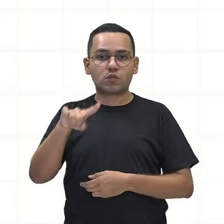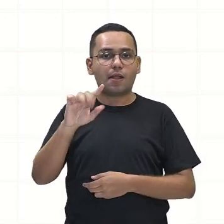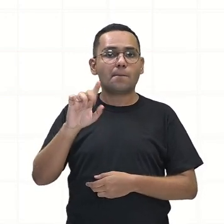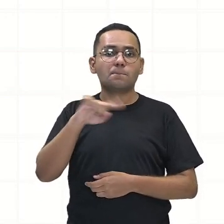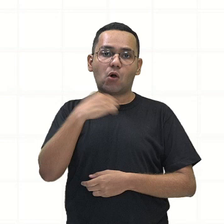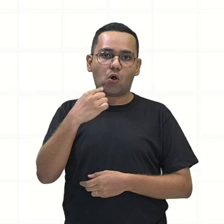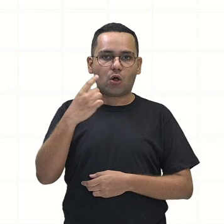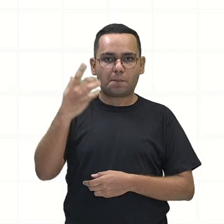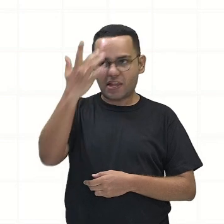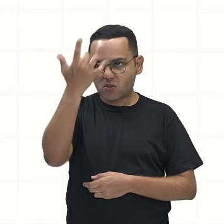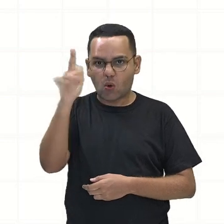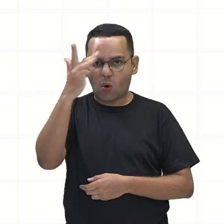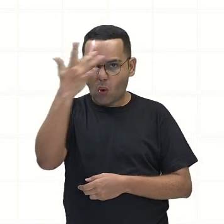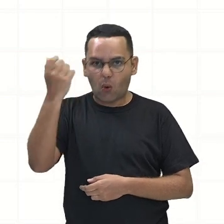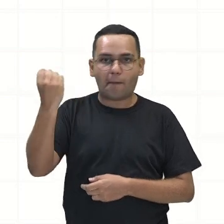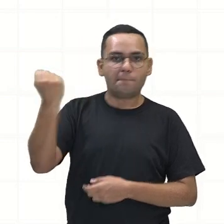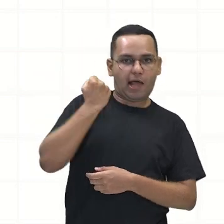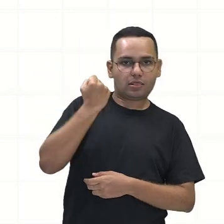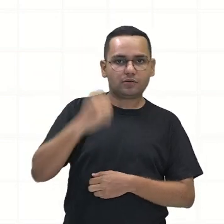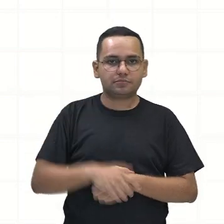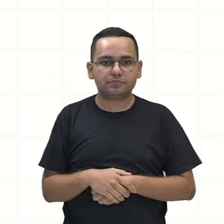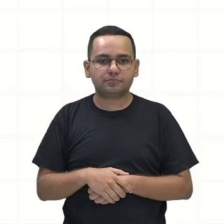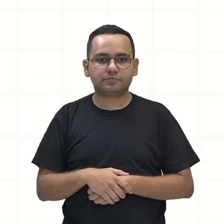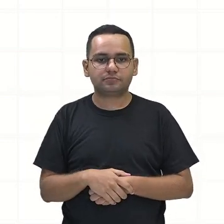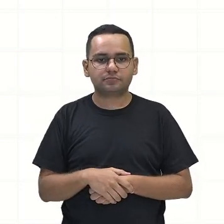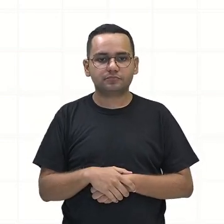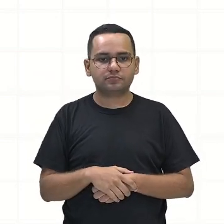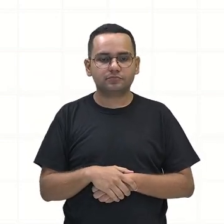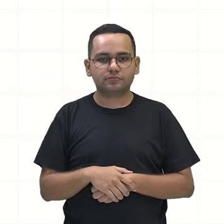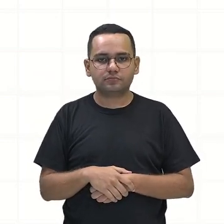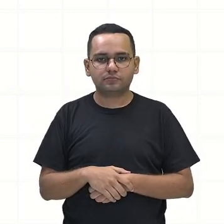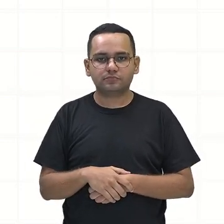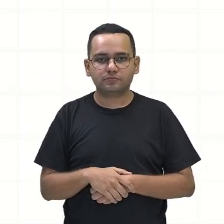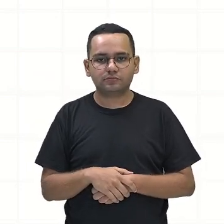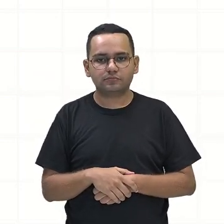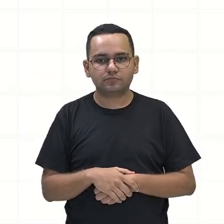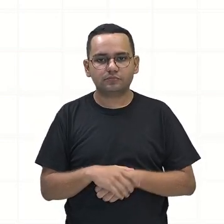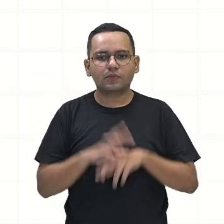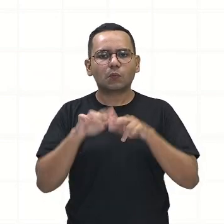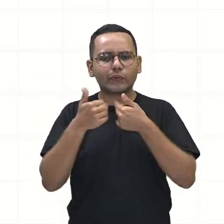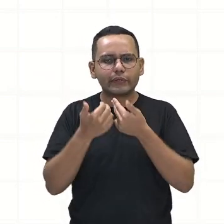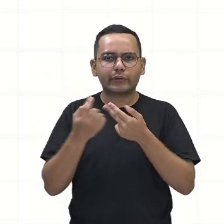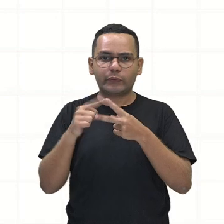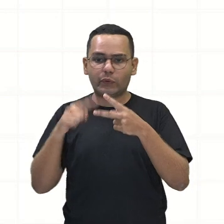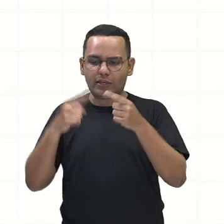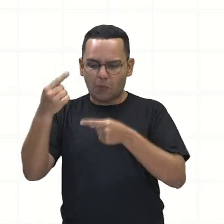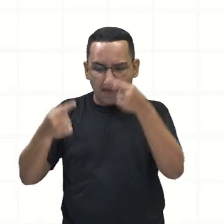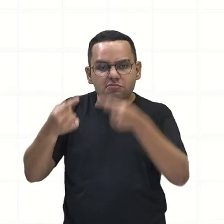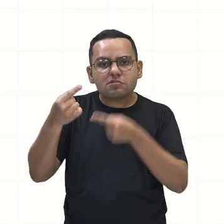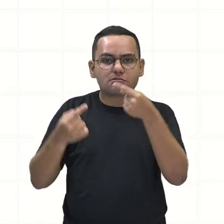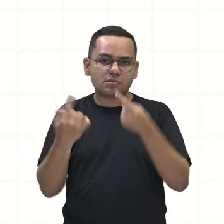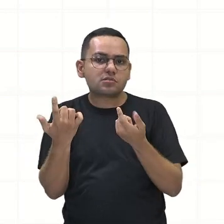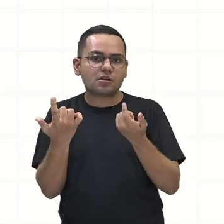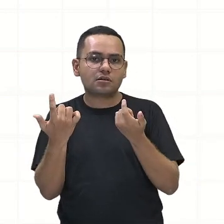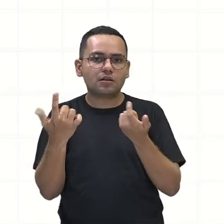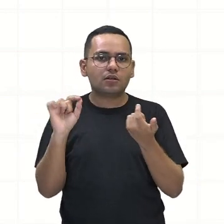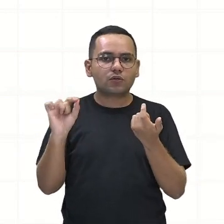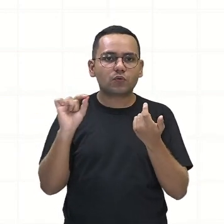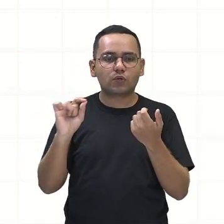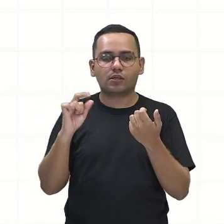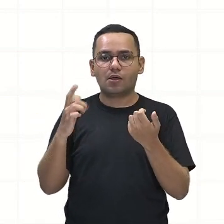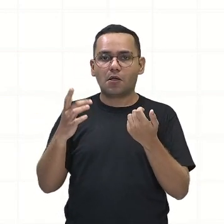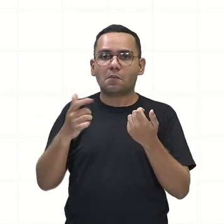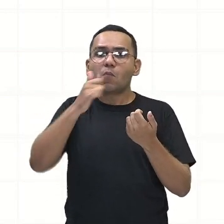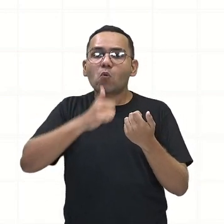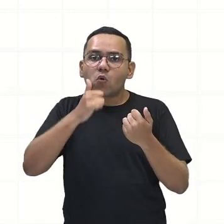momento? Pedro de Úrsula e Lopo de Aguirre, eles acabam entrando numa discussão interna, devido à presença de uma viúva que estava